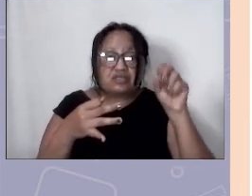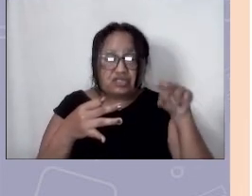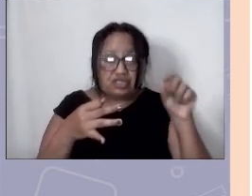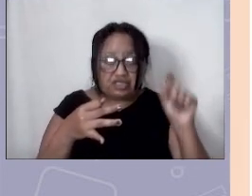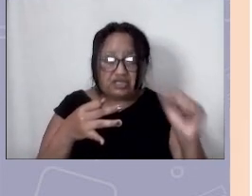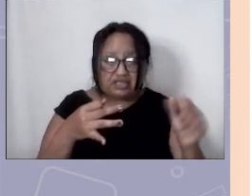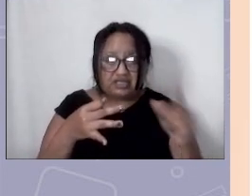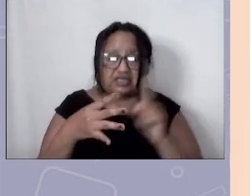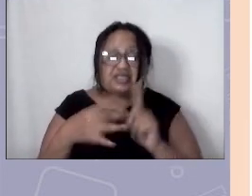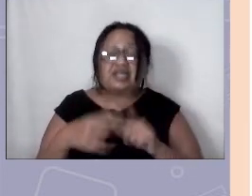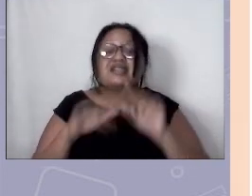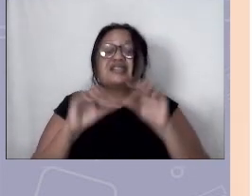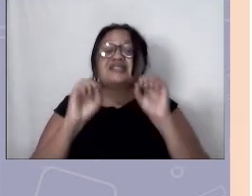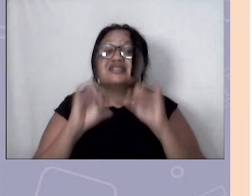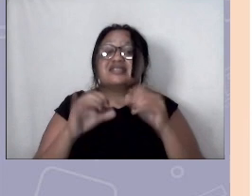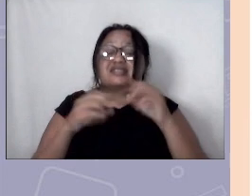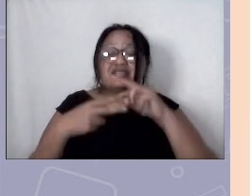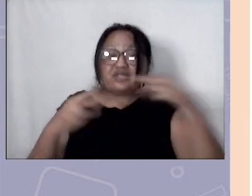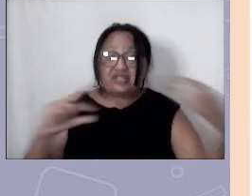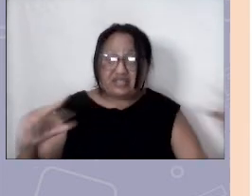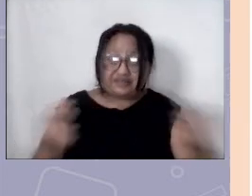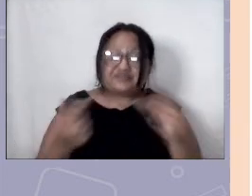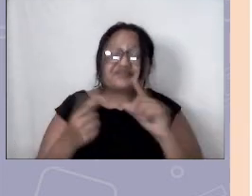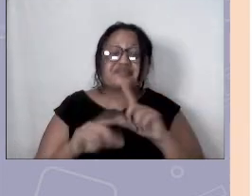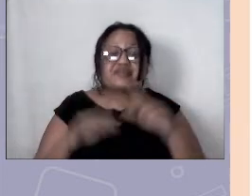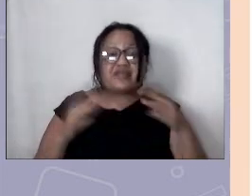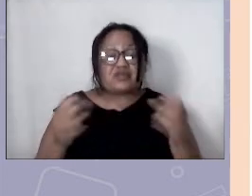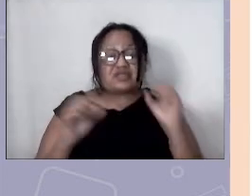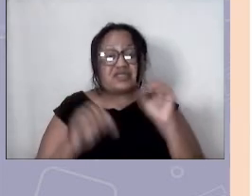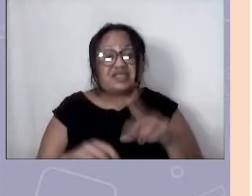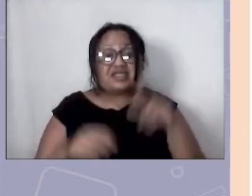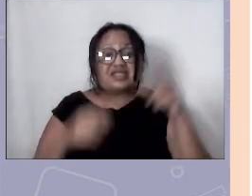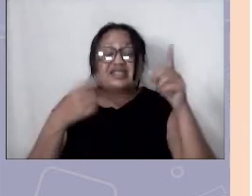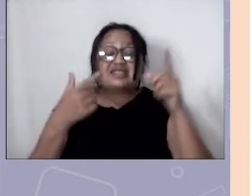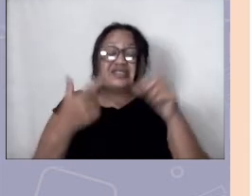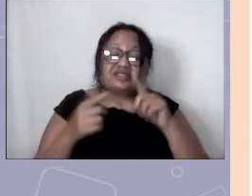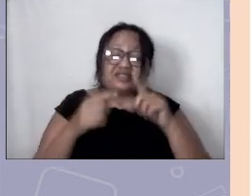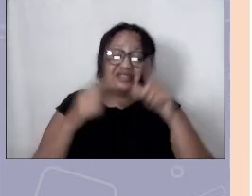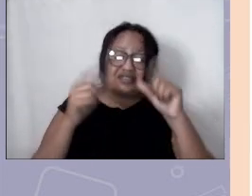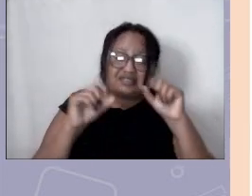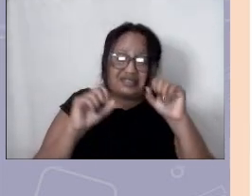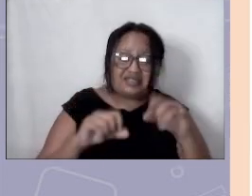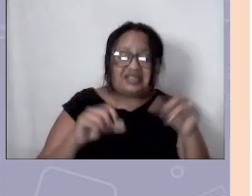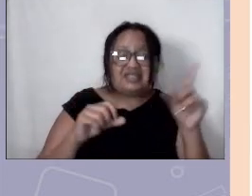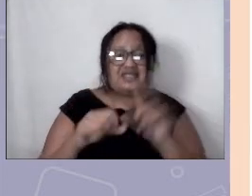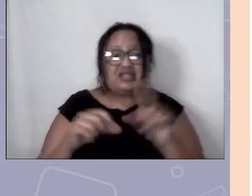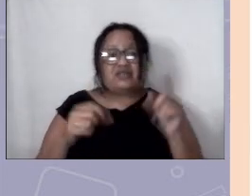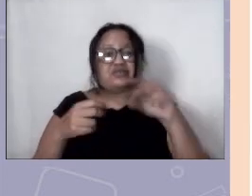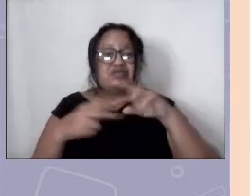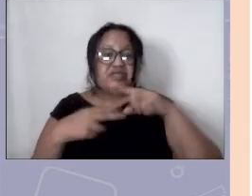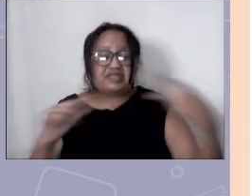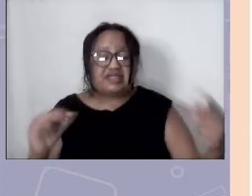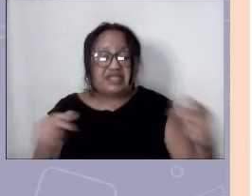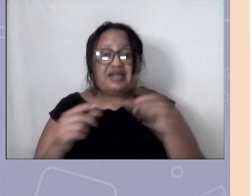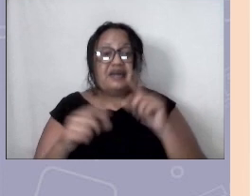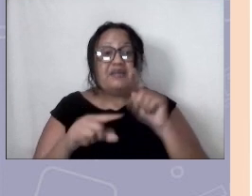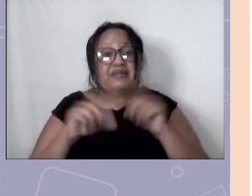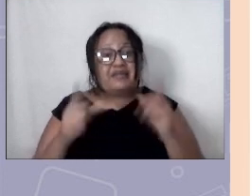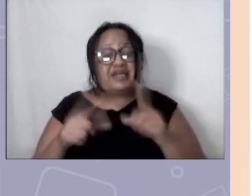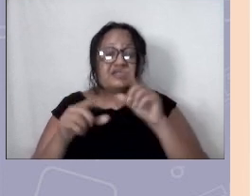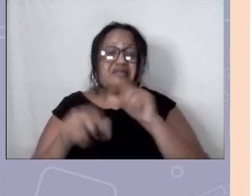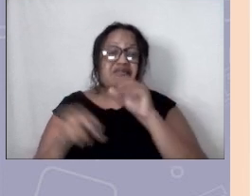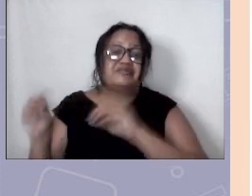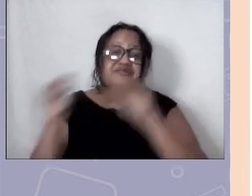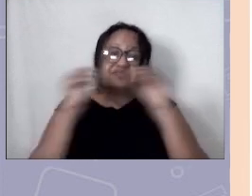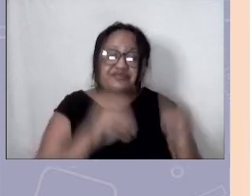se elas fossem de RNA a gente ia ter adenina guanina citosina mas no lugar da timina a gente ia